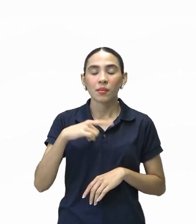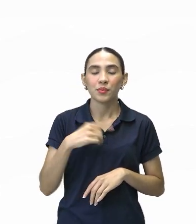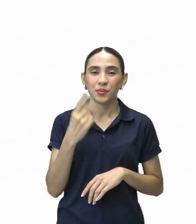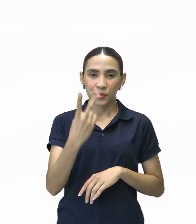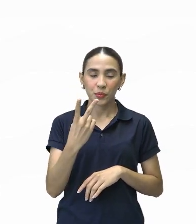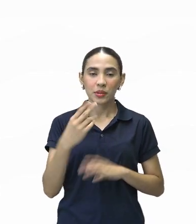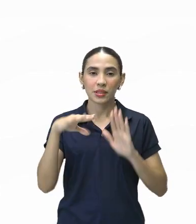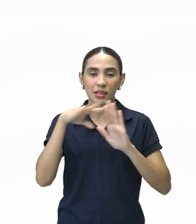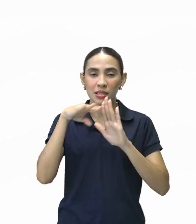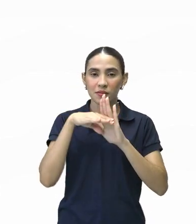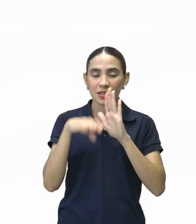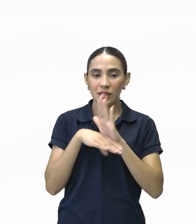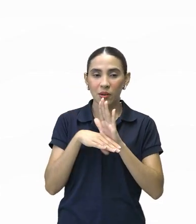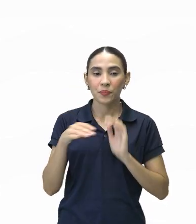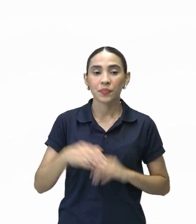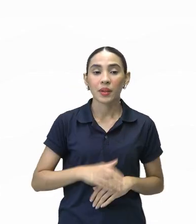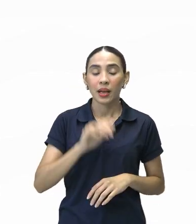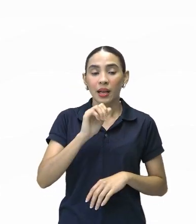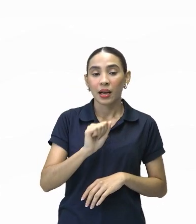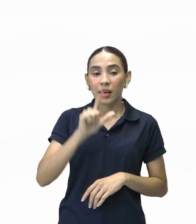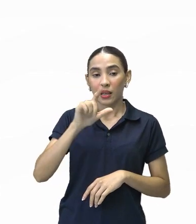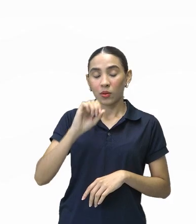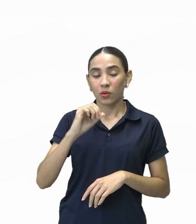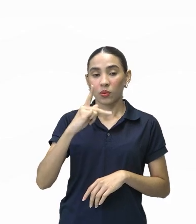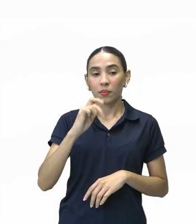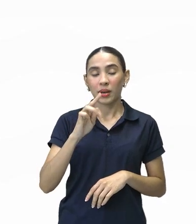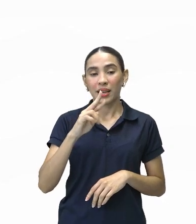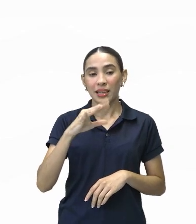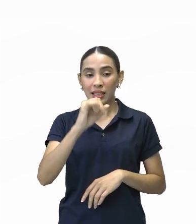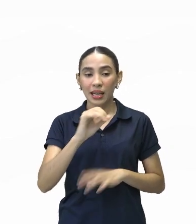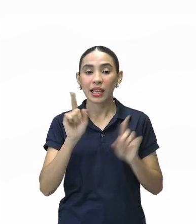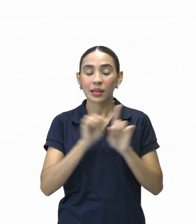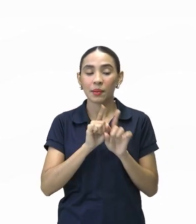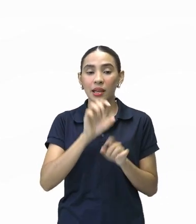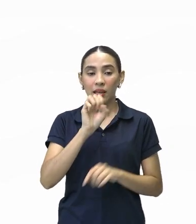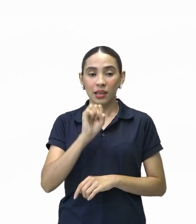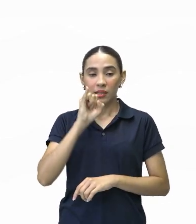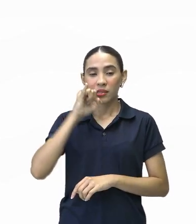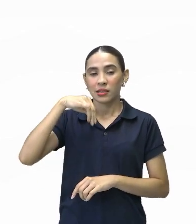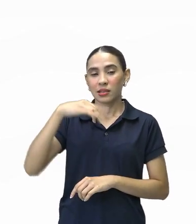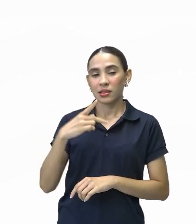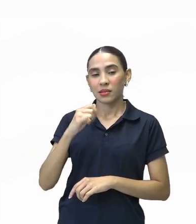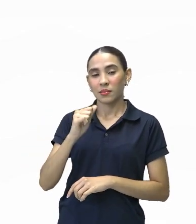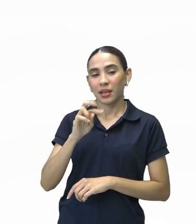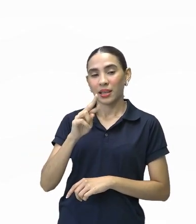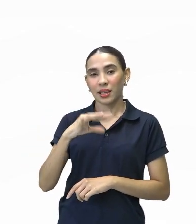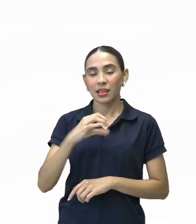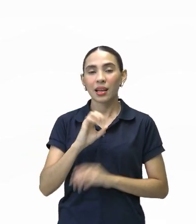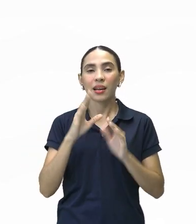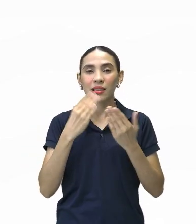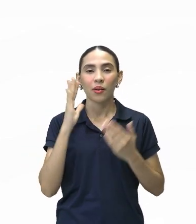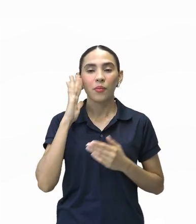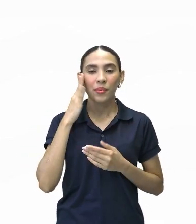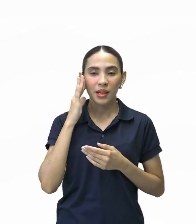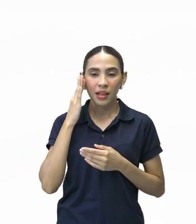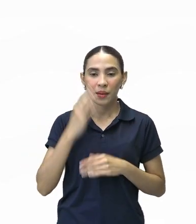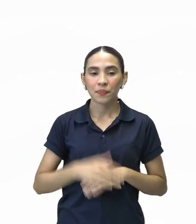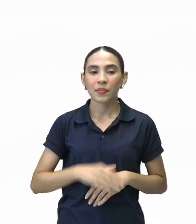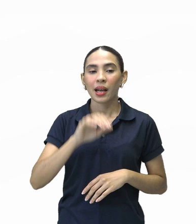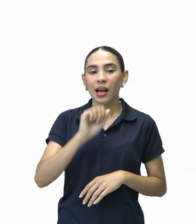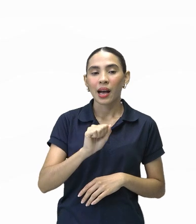duas classificações, a alopátrica e a simpátrica. Então, vamos entender aí,